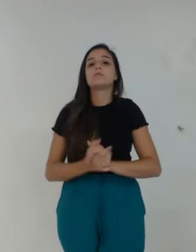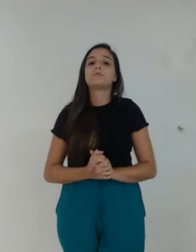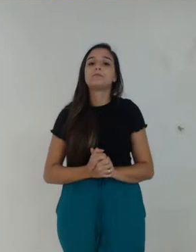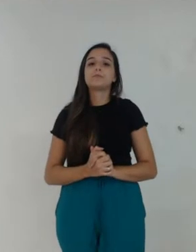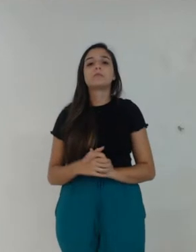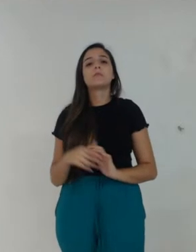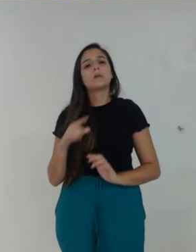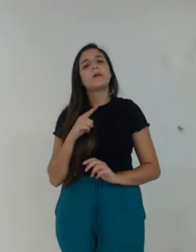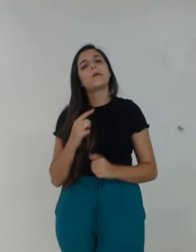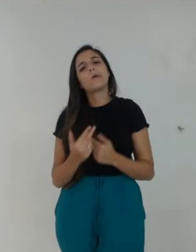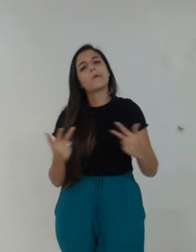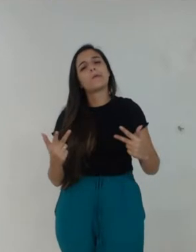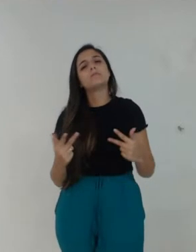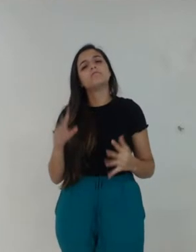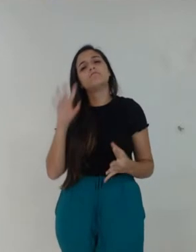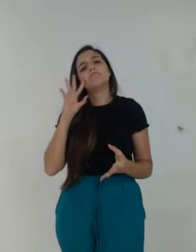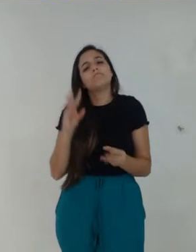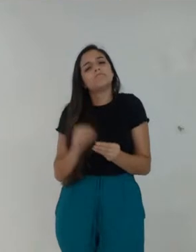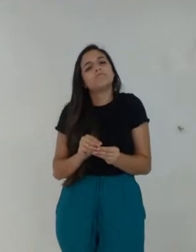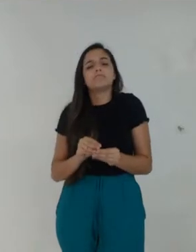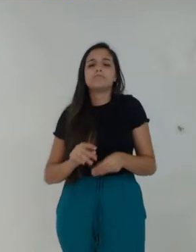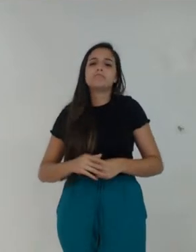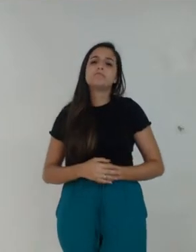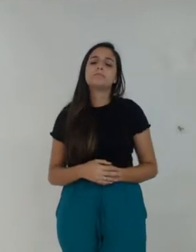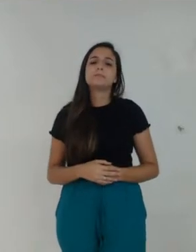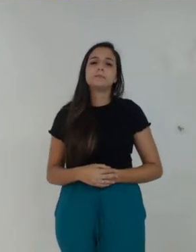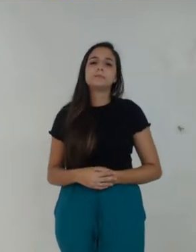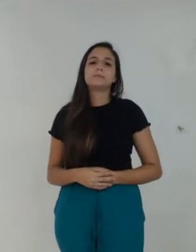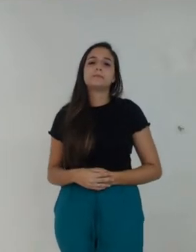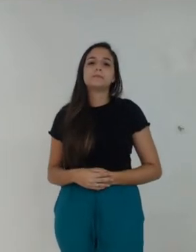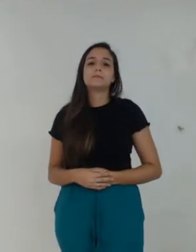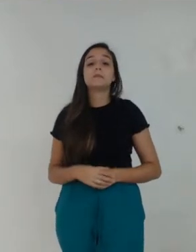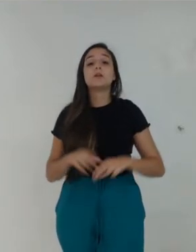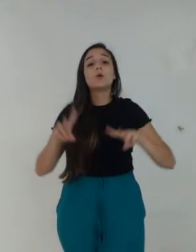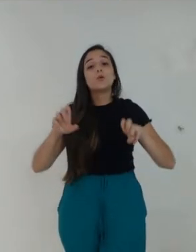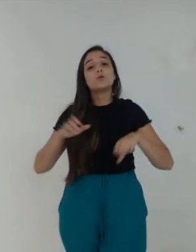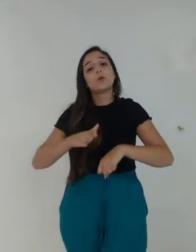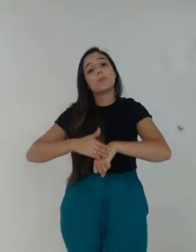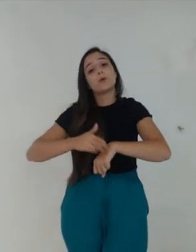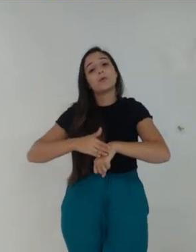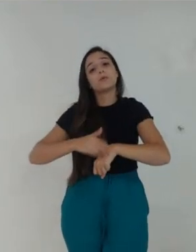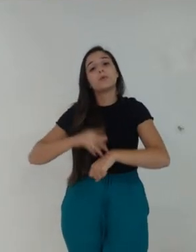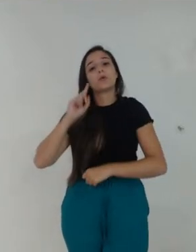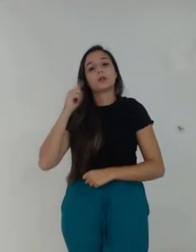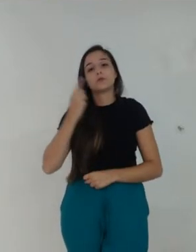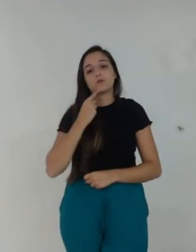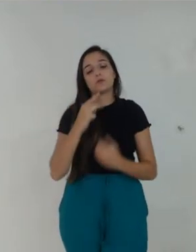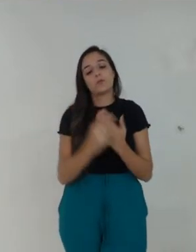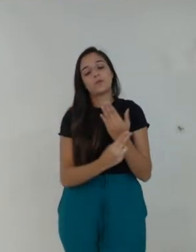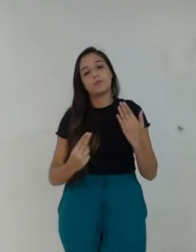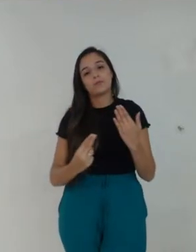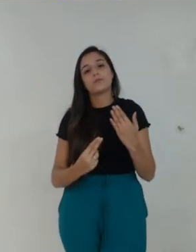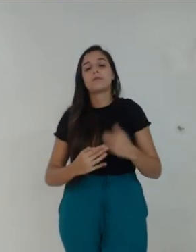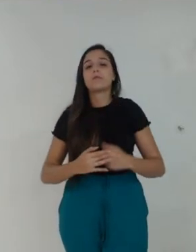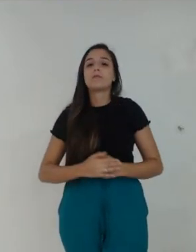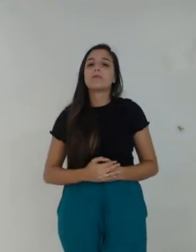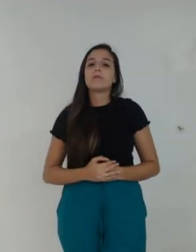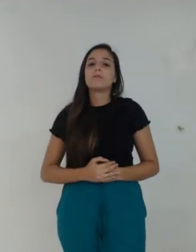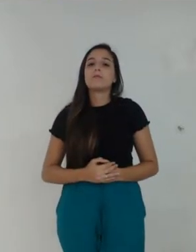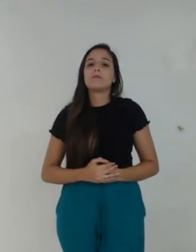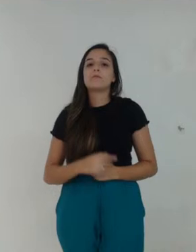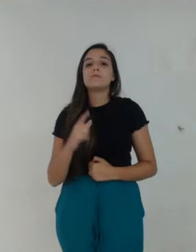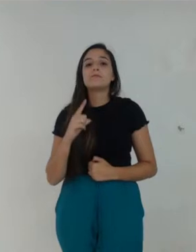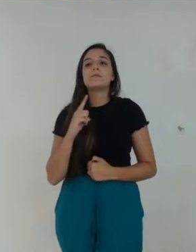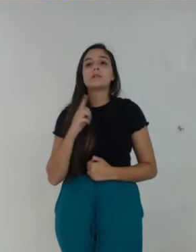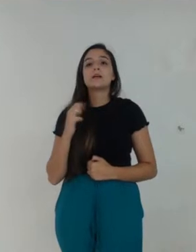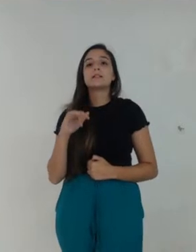Algumas considerações, então, que sobre essa autoria surda, né? E se considerarmos as